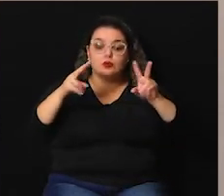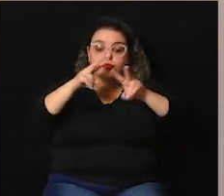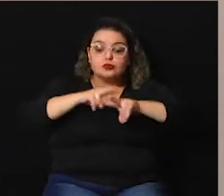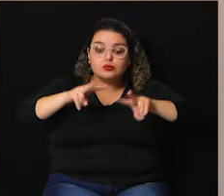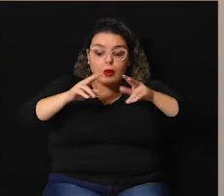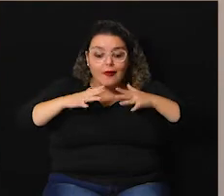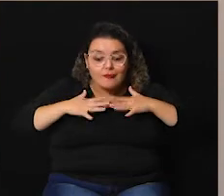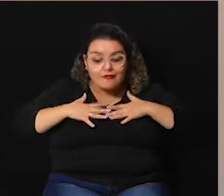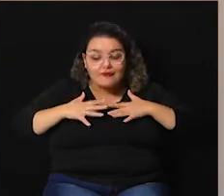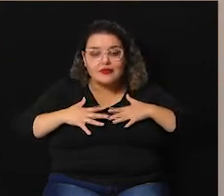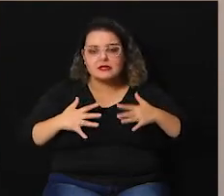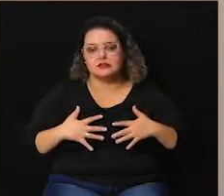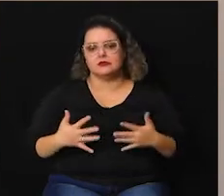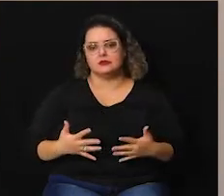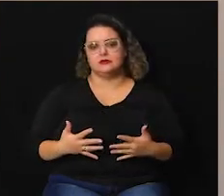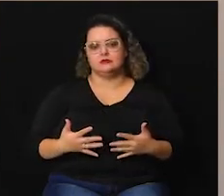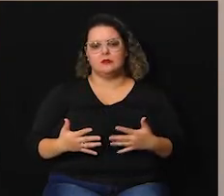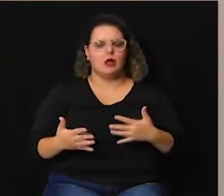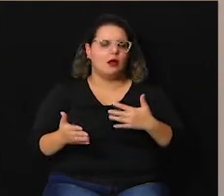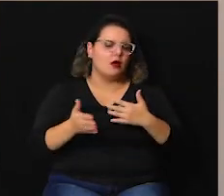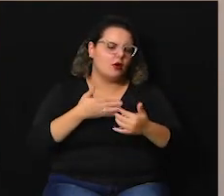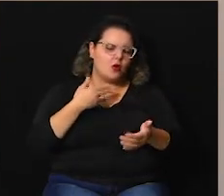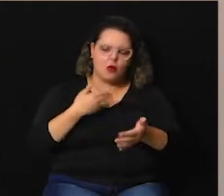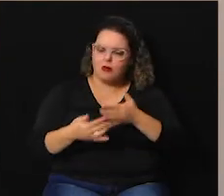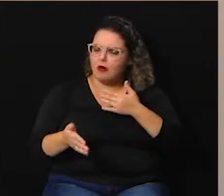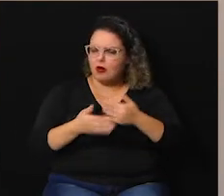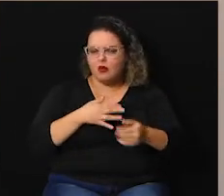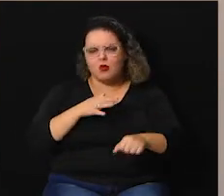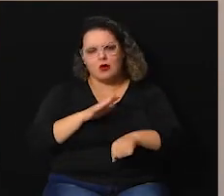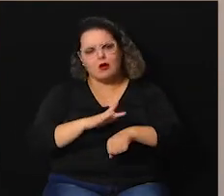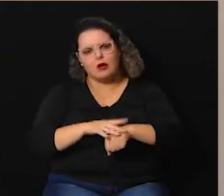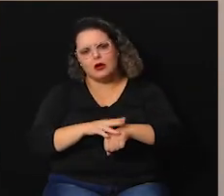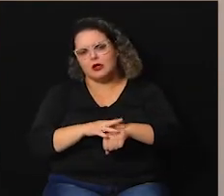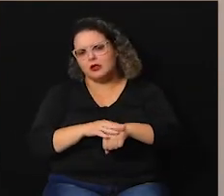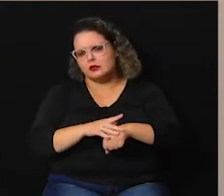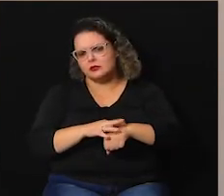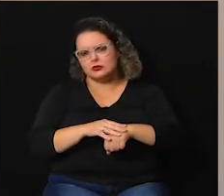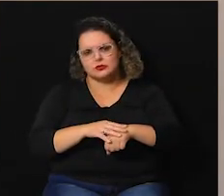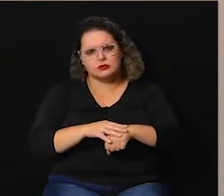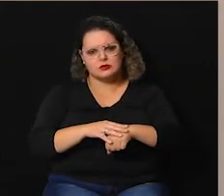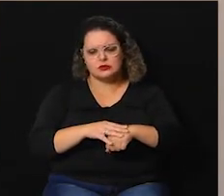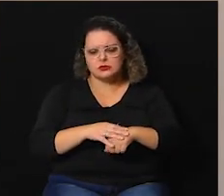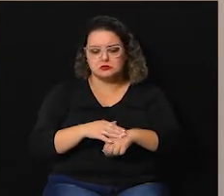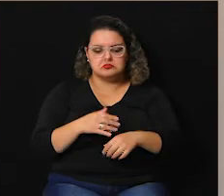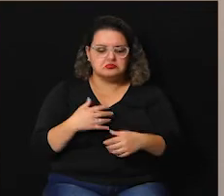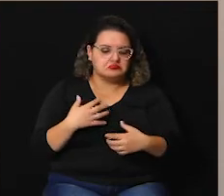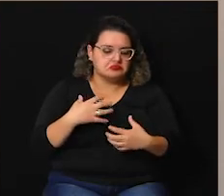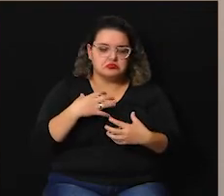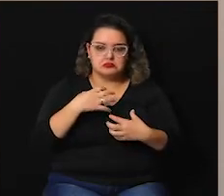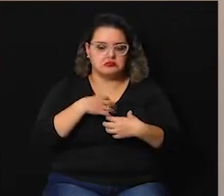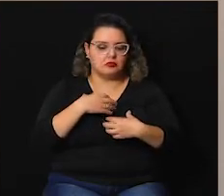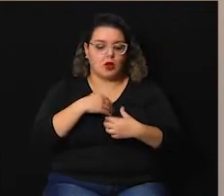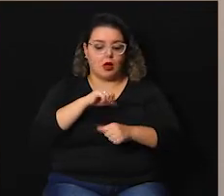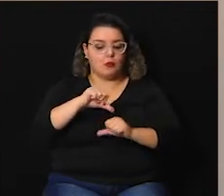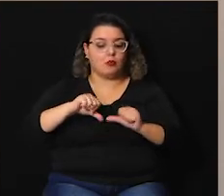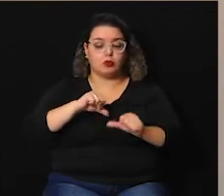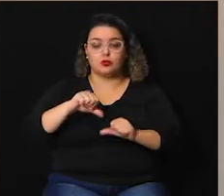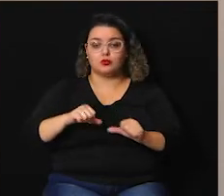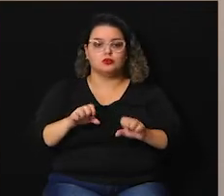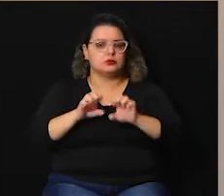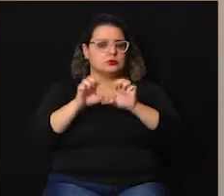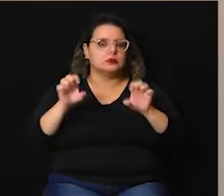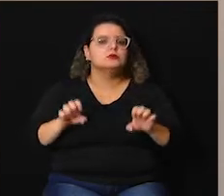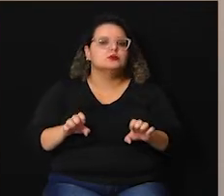configuração física. Isso vale para qualquer doença que acomete ou, de alguma maneira, modifica a